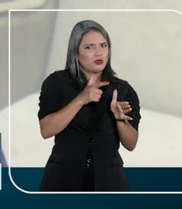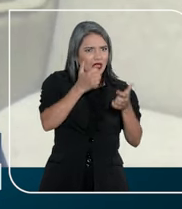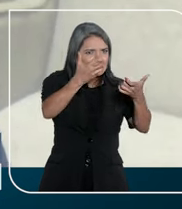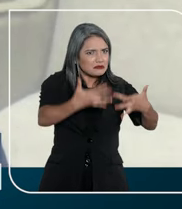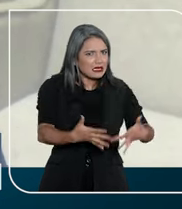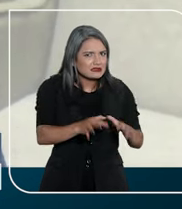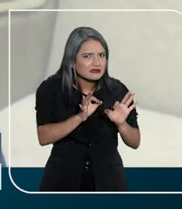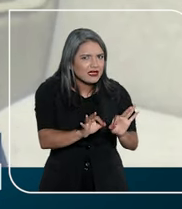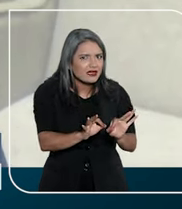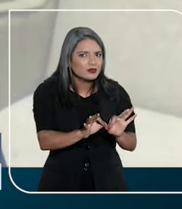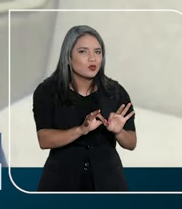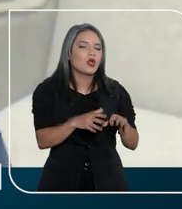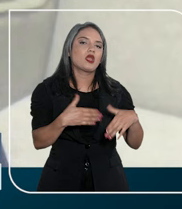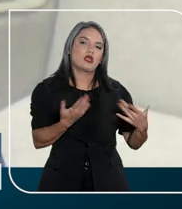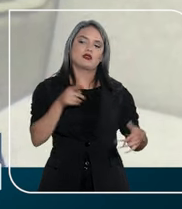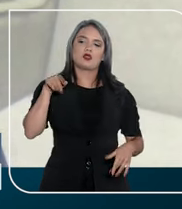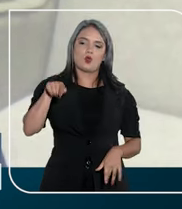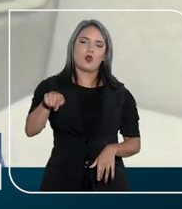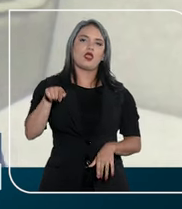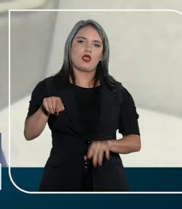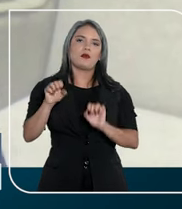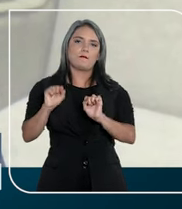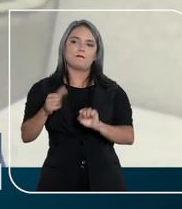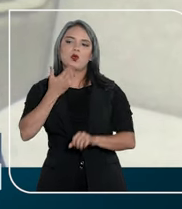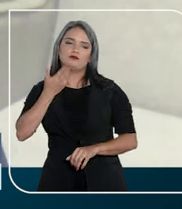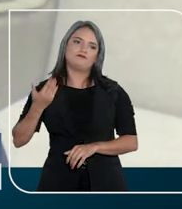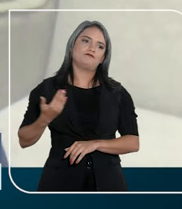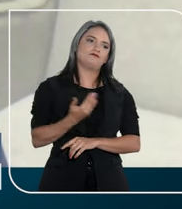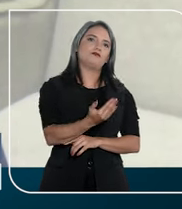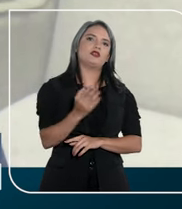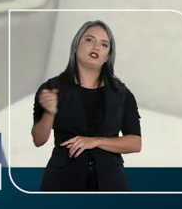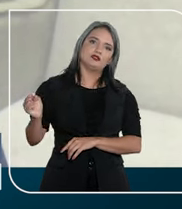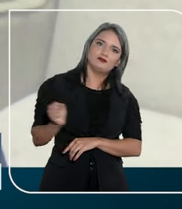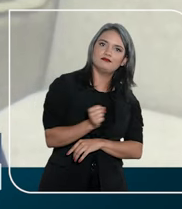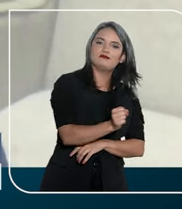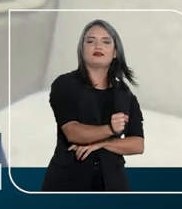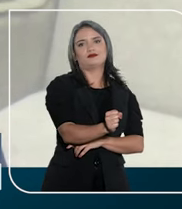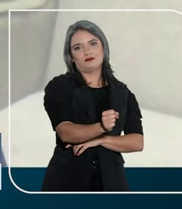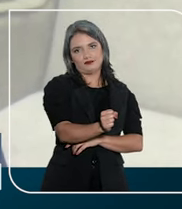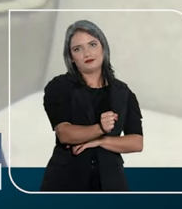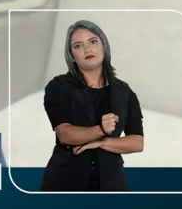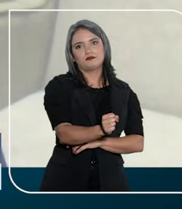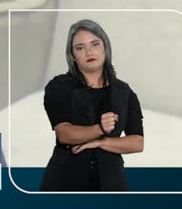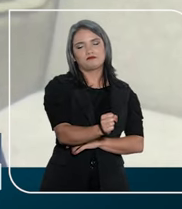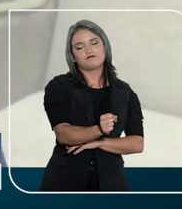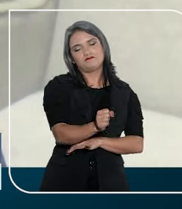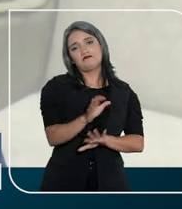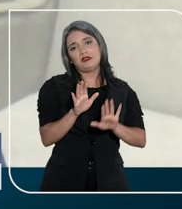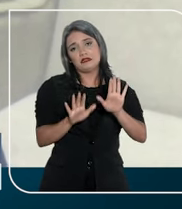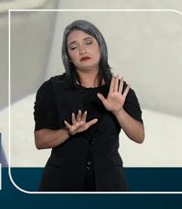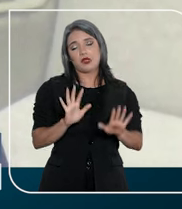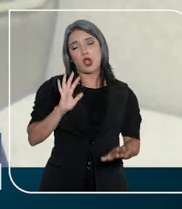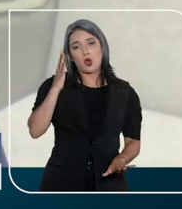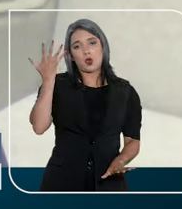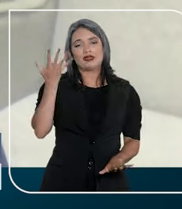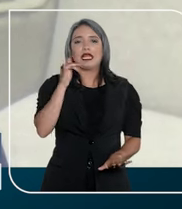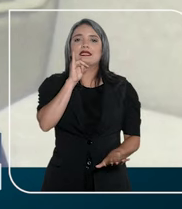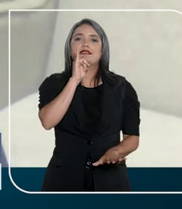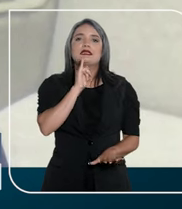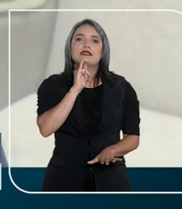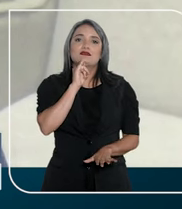uma preterição daqueles aprovados no concurso, né? Essa situação de preterição também é muito comum quando há